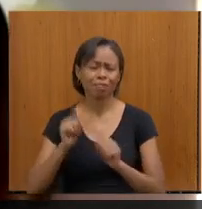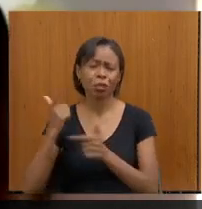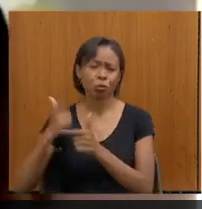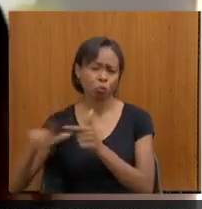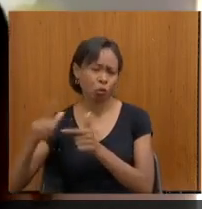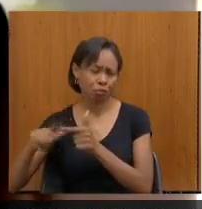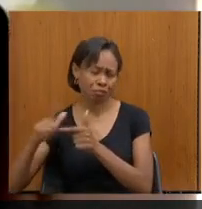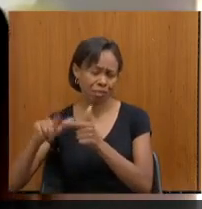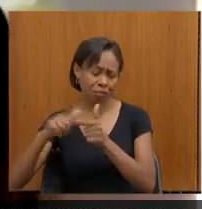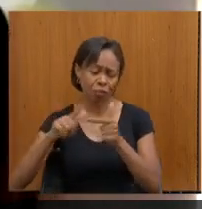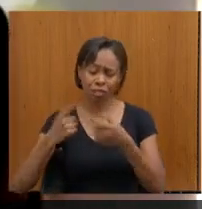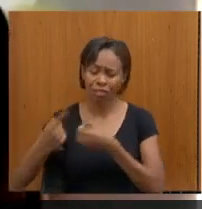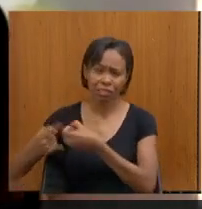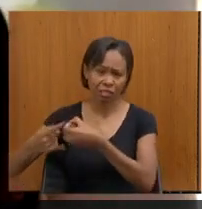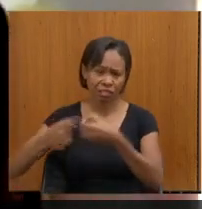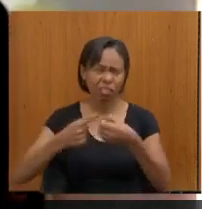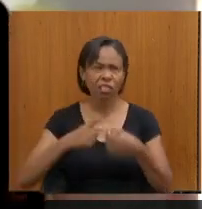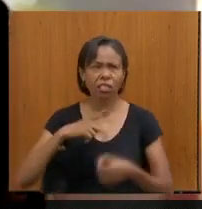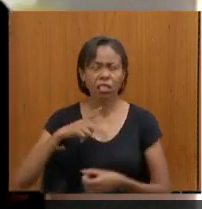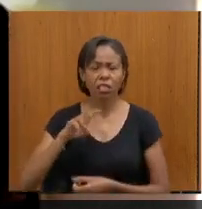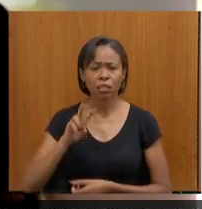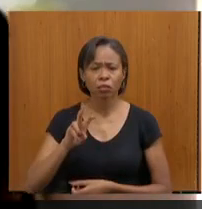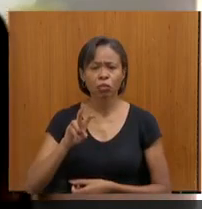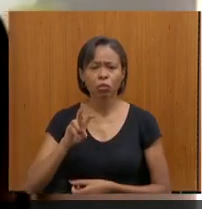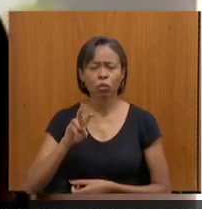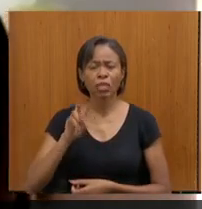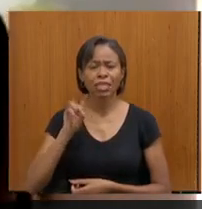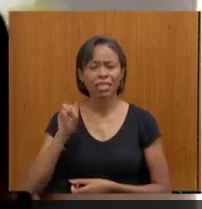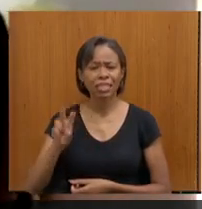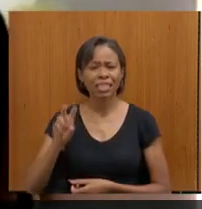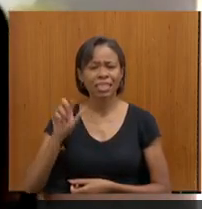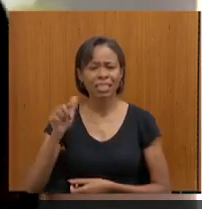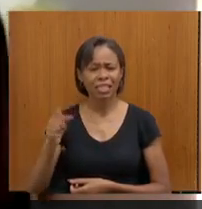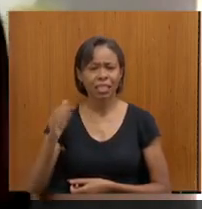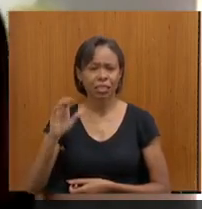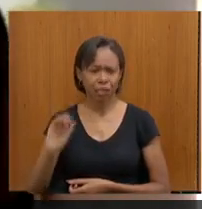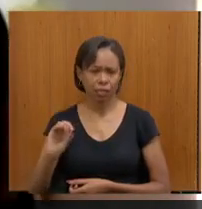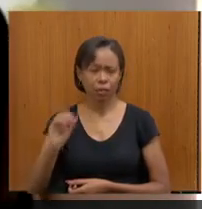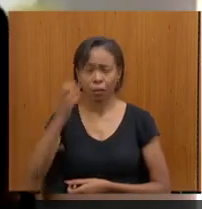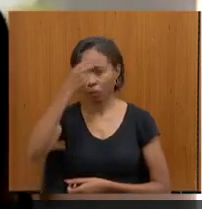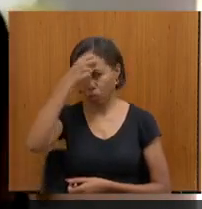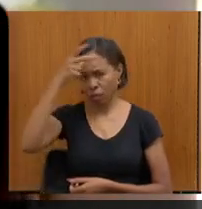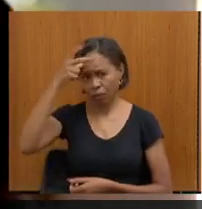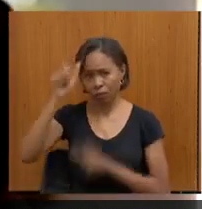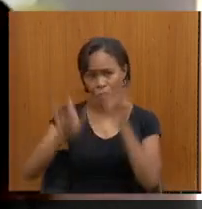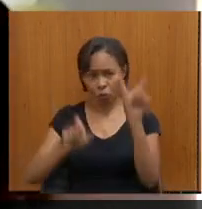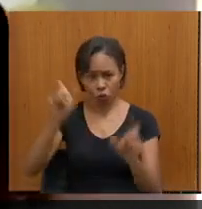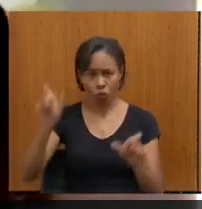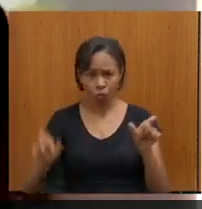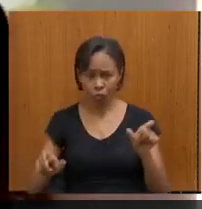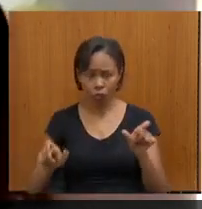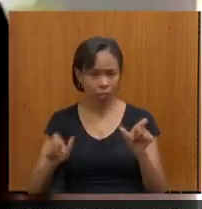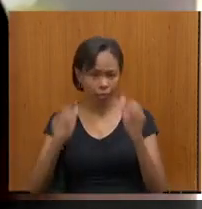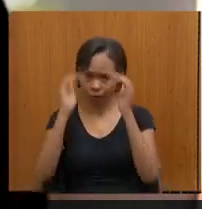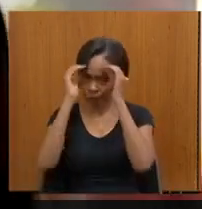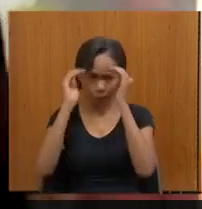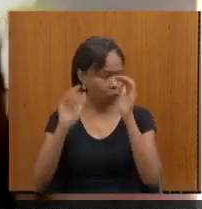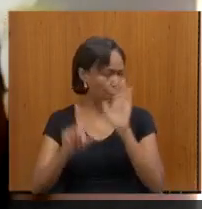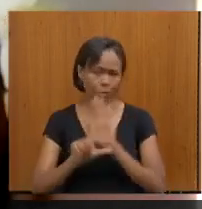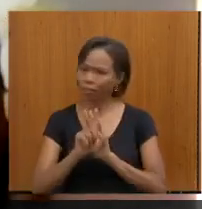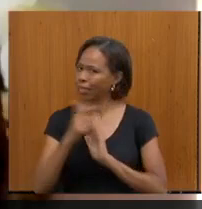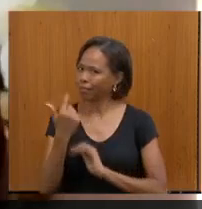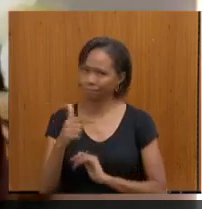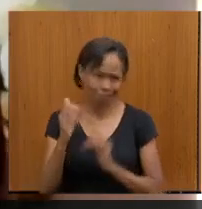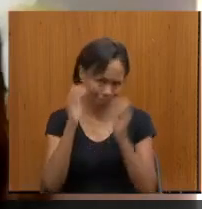municípios nós temos 5.570 prefeitos do Brasil que são fora da lei que não